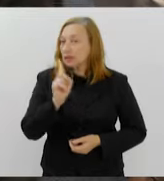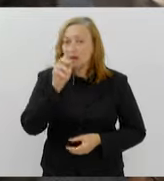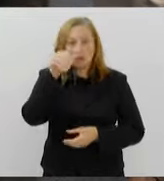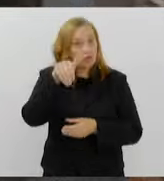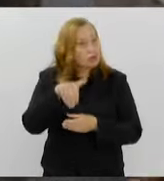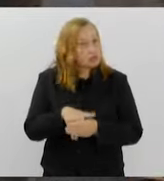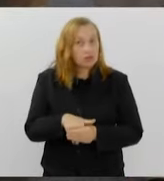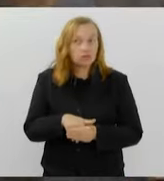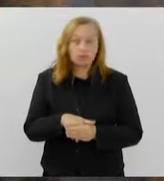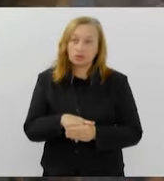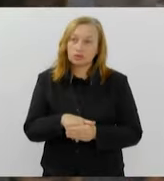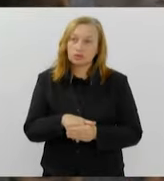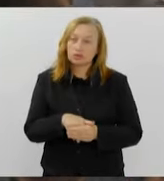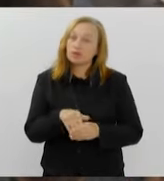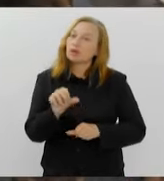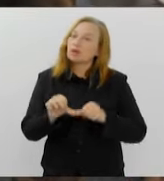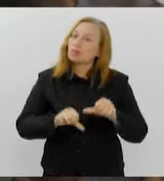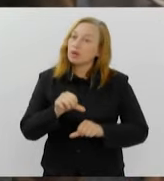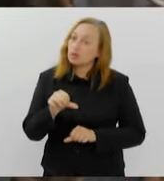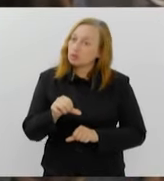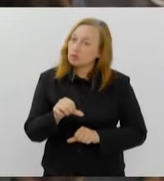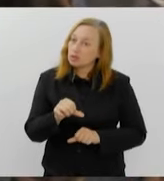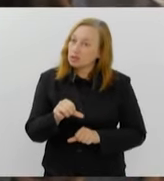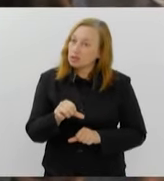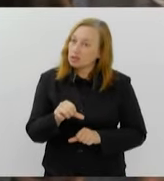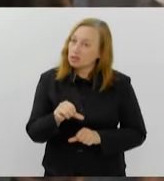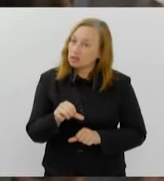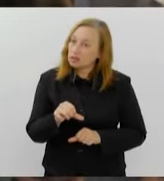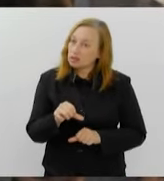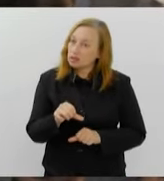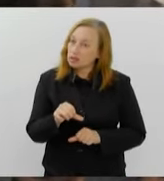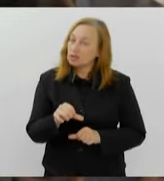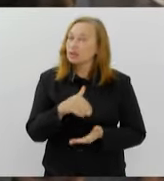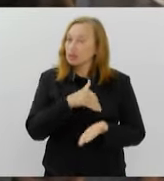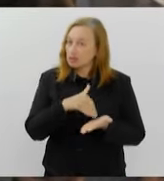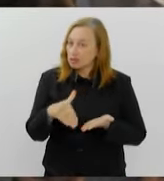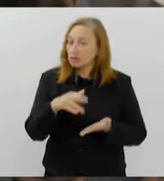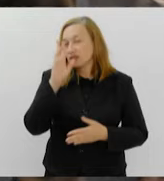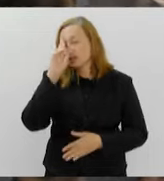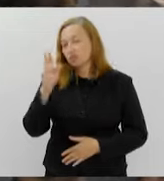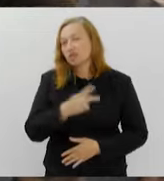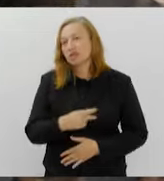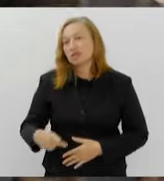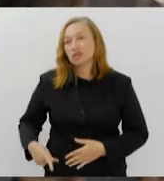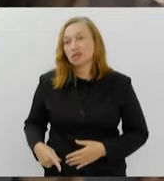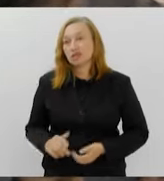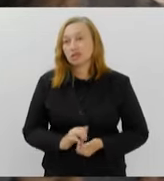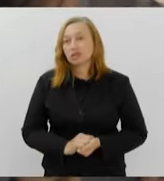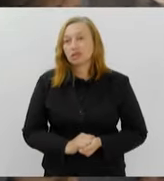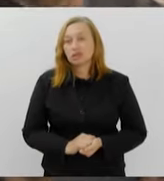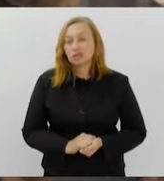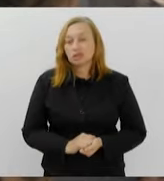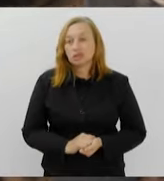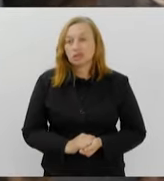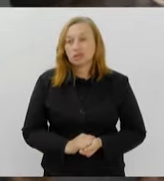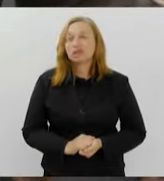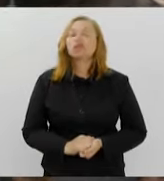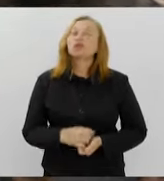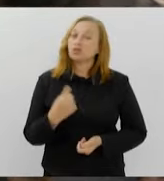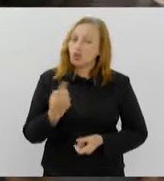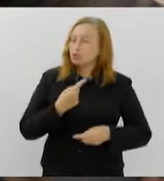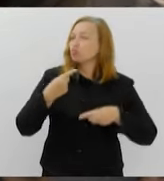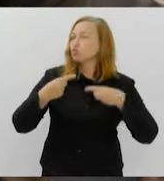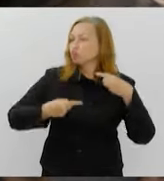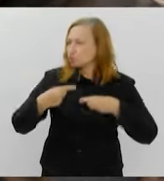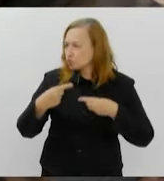votamos pela mudança da forma da secretaria Presidente não fizemos fizemos aqui o debate